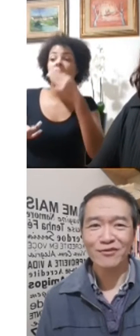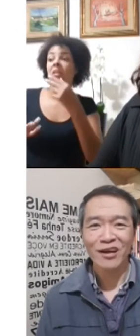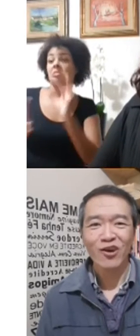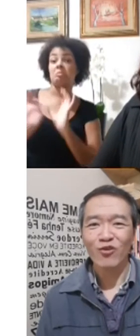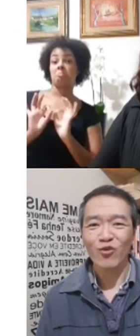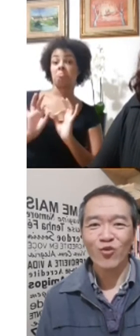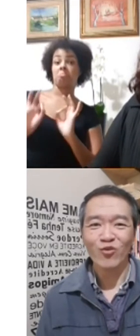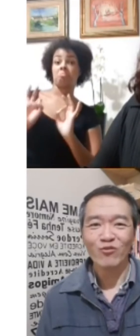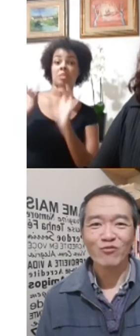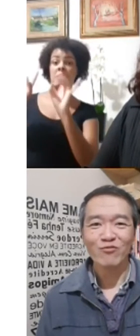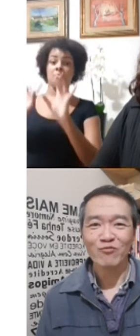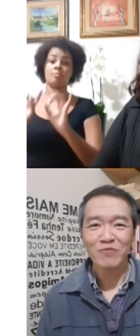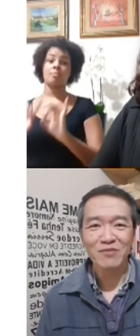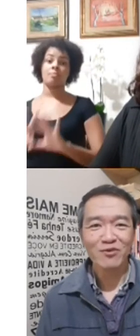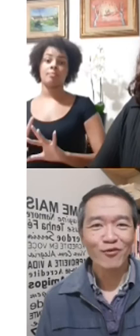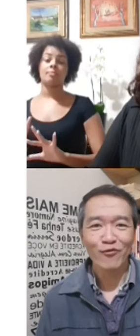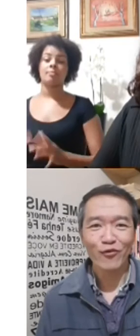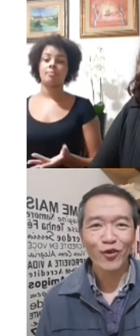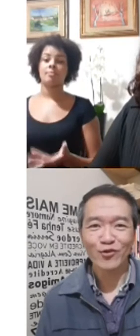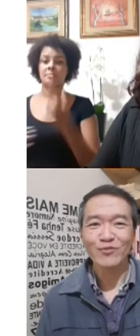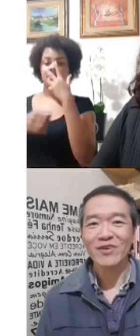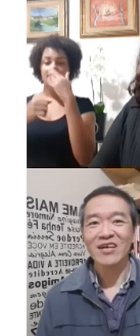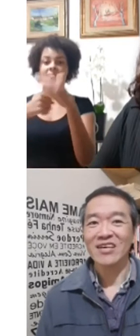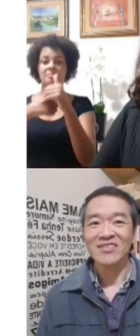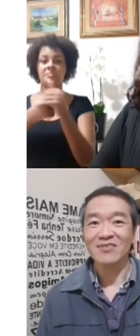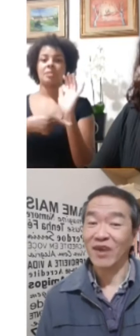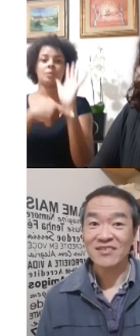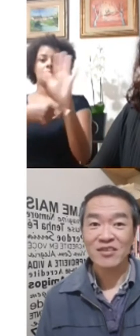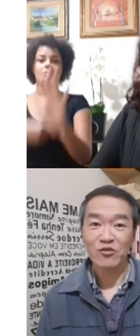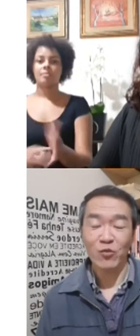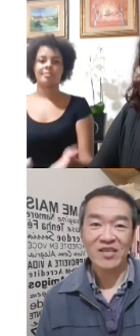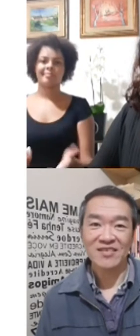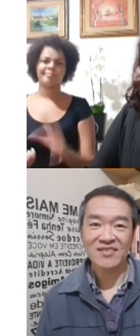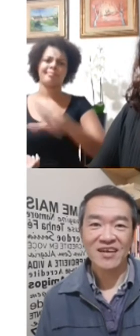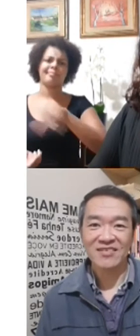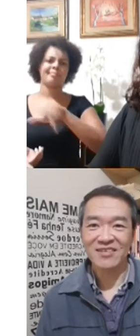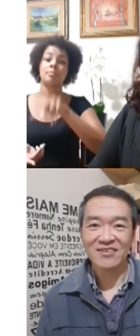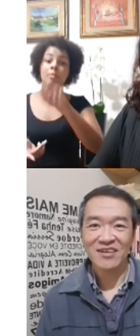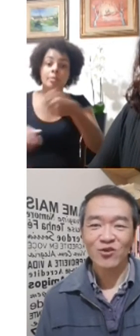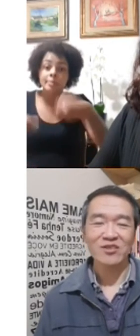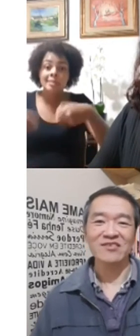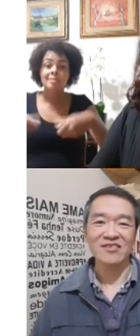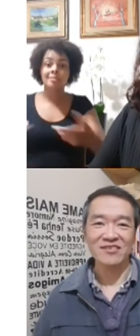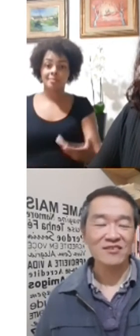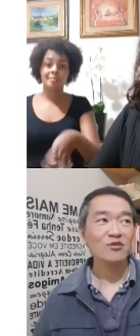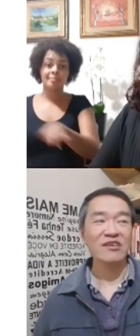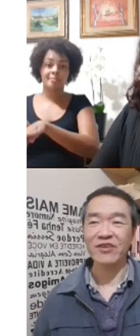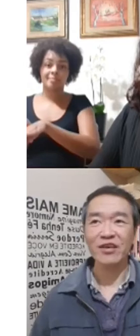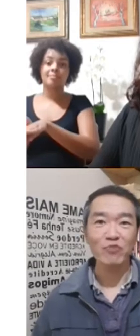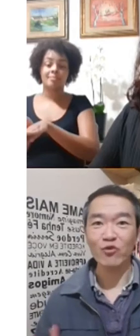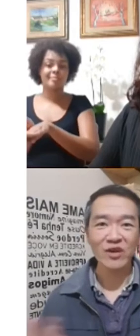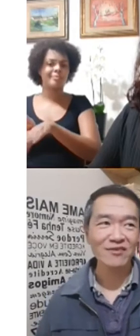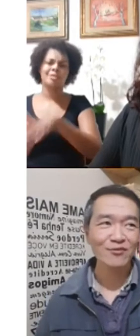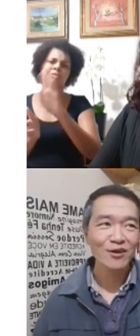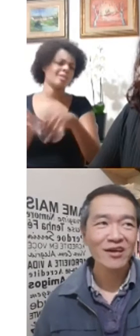né? Um mimo, um conforto. Mas não, é uma necessidade, né? Quantas vezes eu já